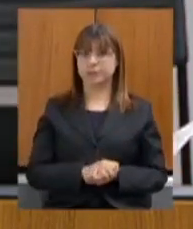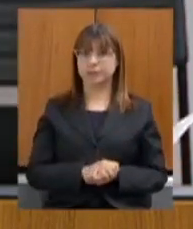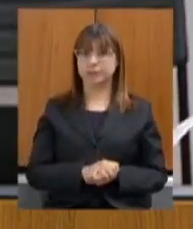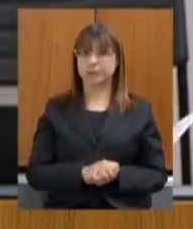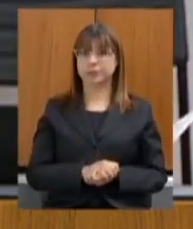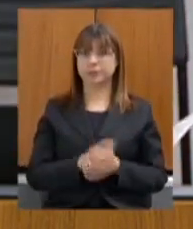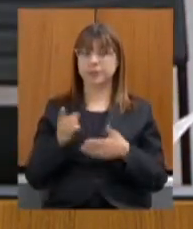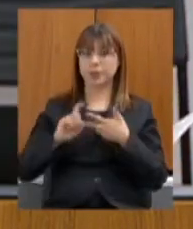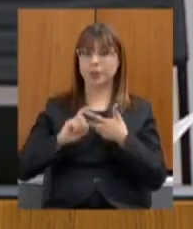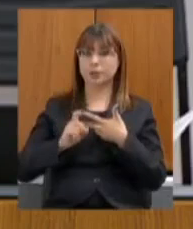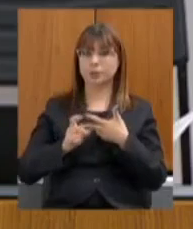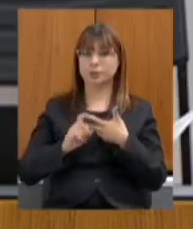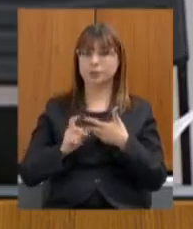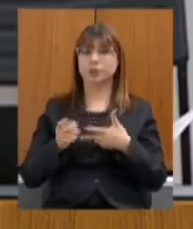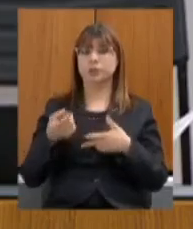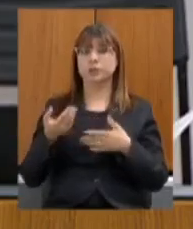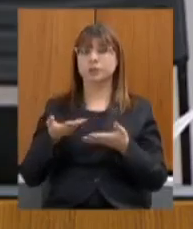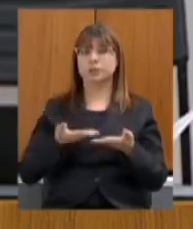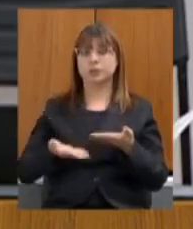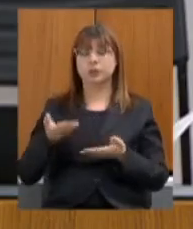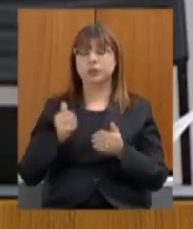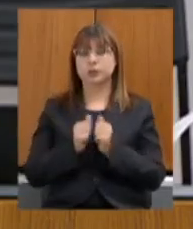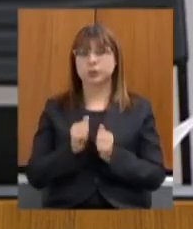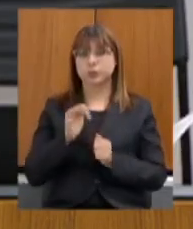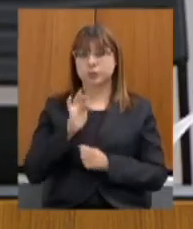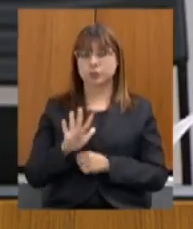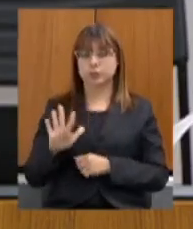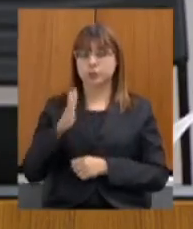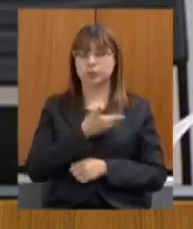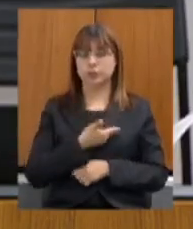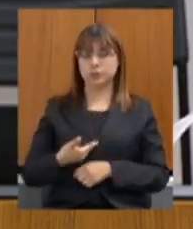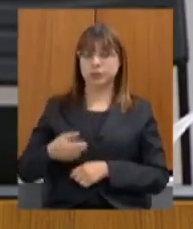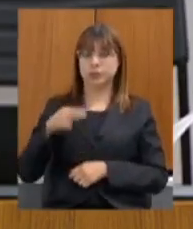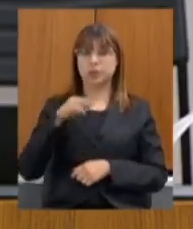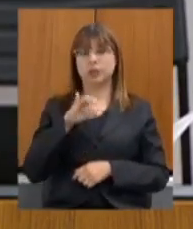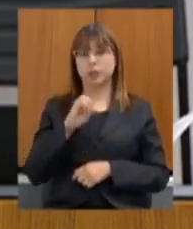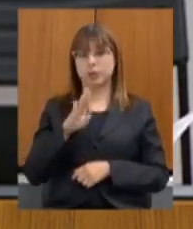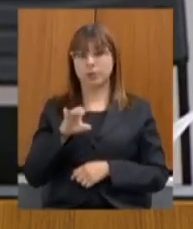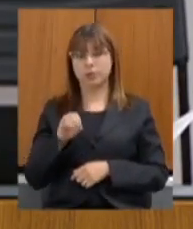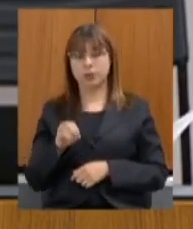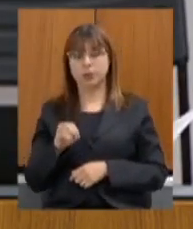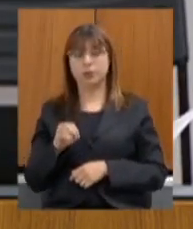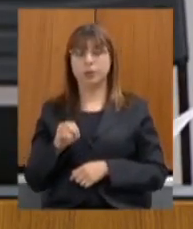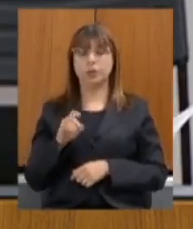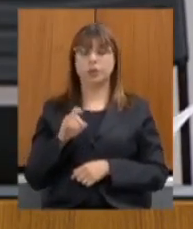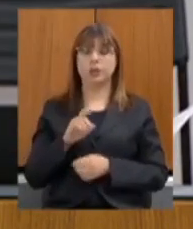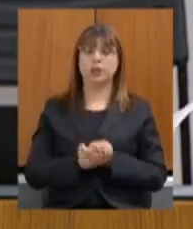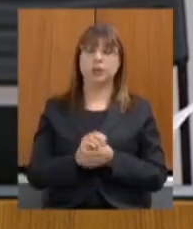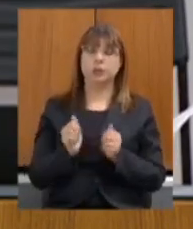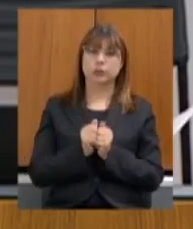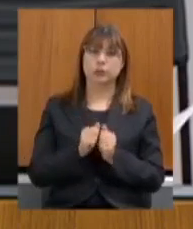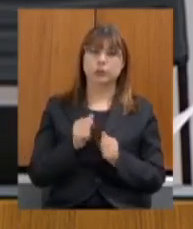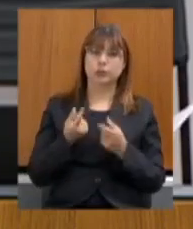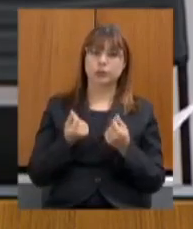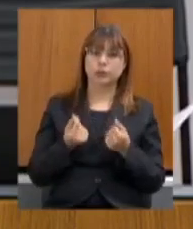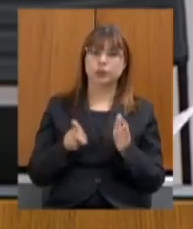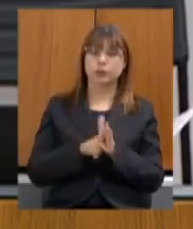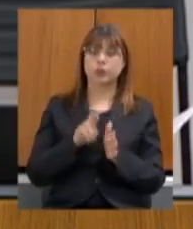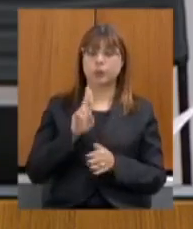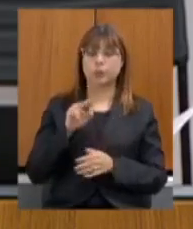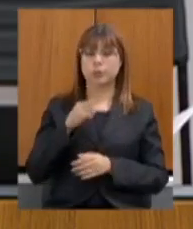O Executivo tem negociado com o Governo Federal uma possível realização da operação do NIOB por meio da instituição financeira da União. Qual o status